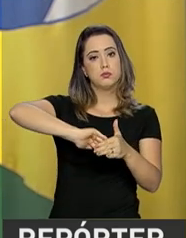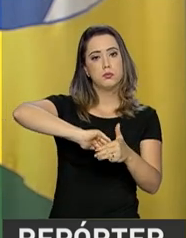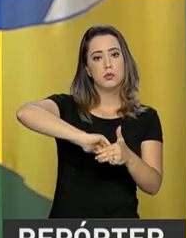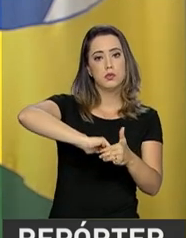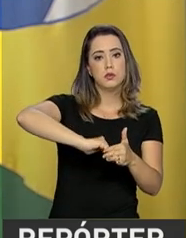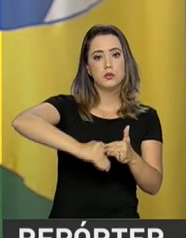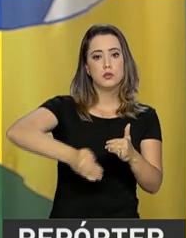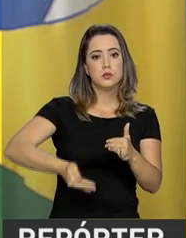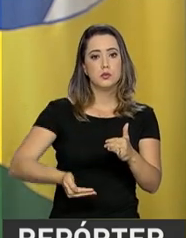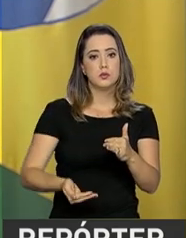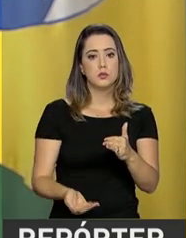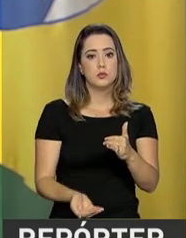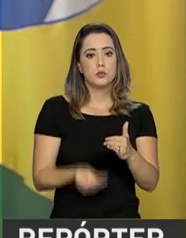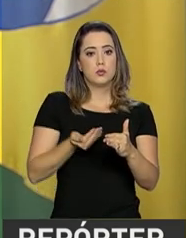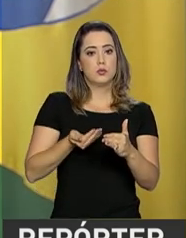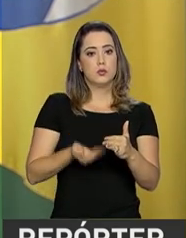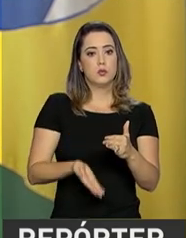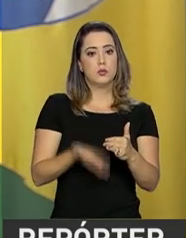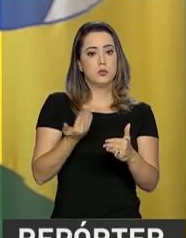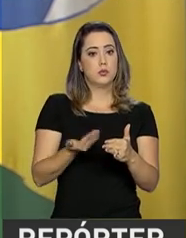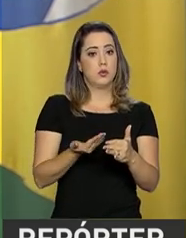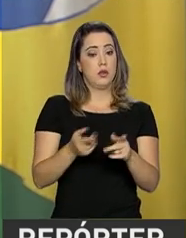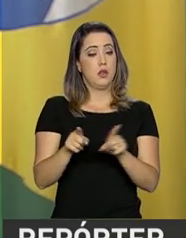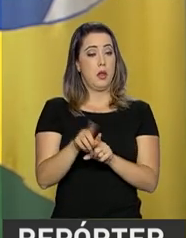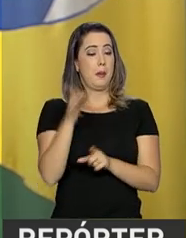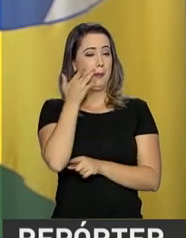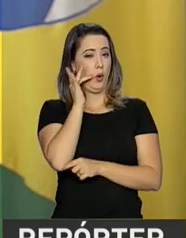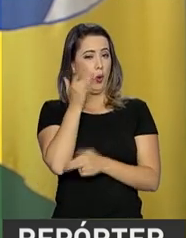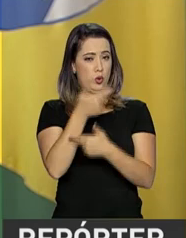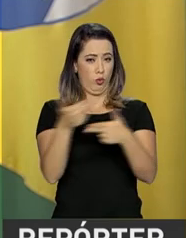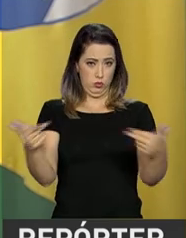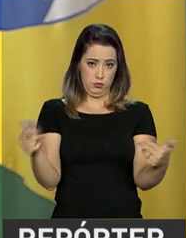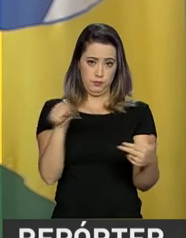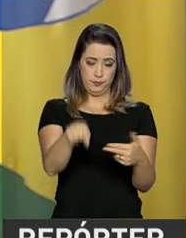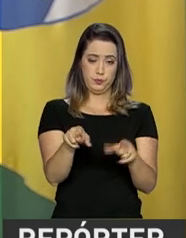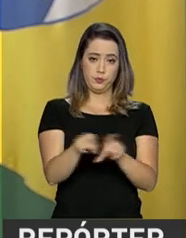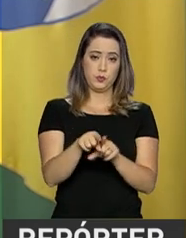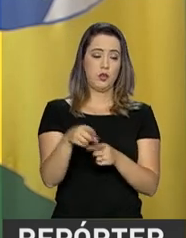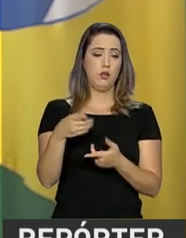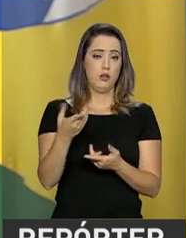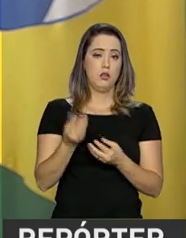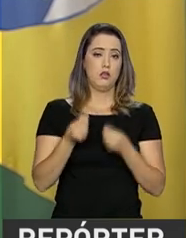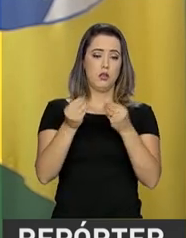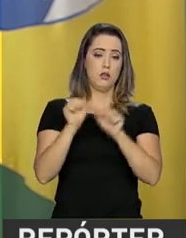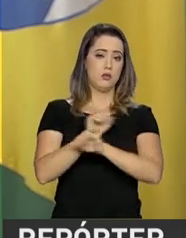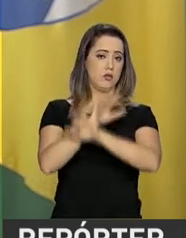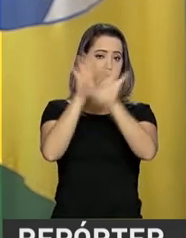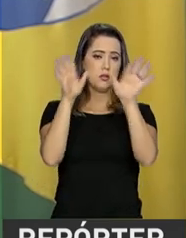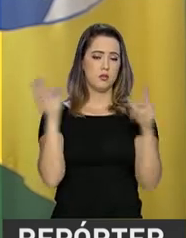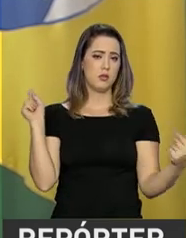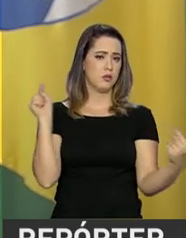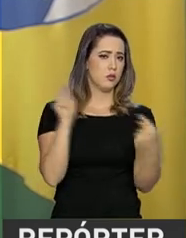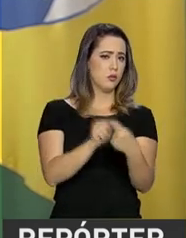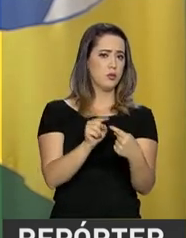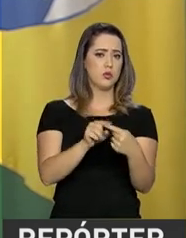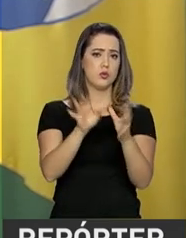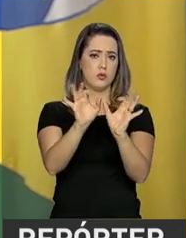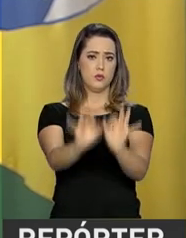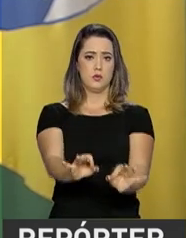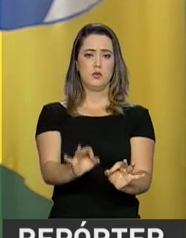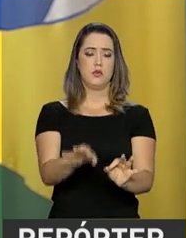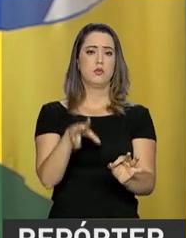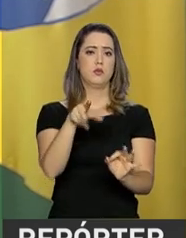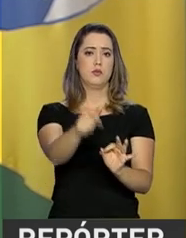dando naturalmente mais transparência e objetividade a todos